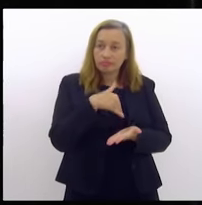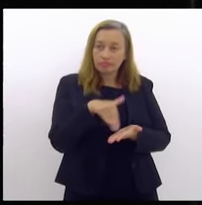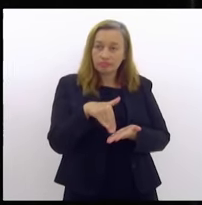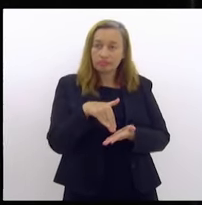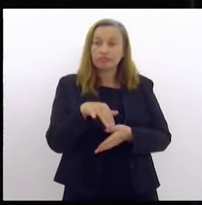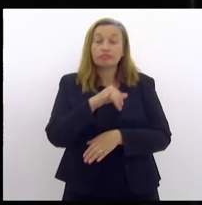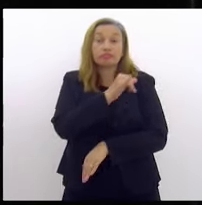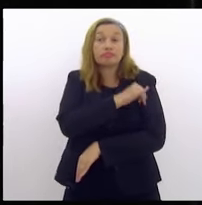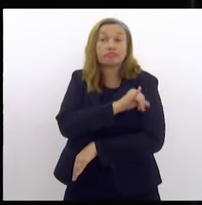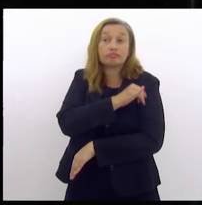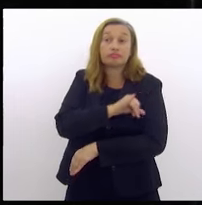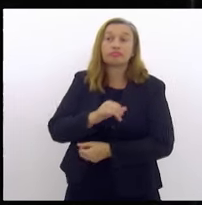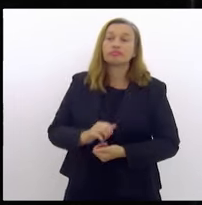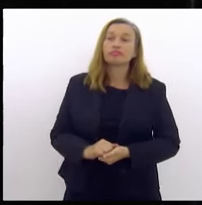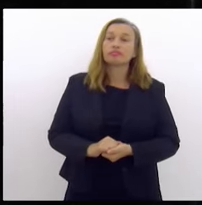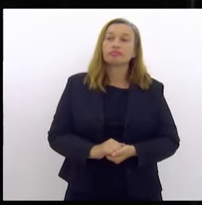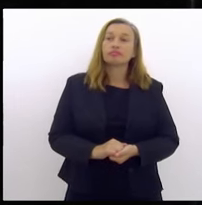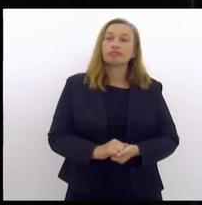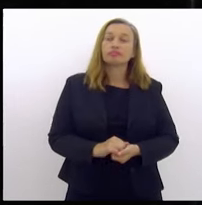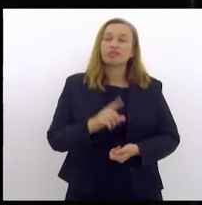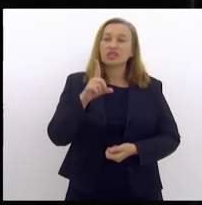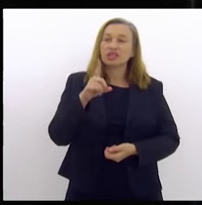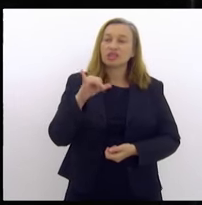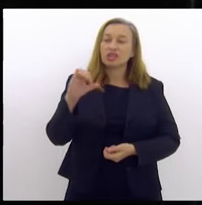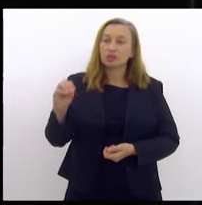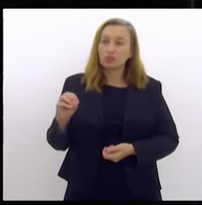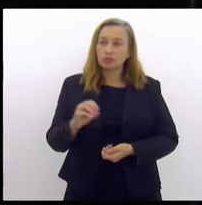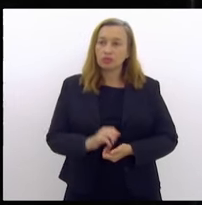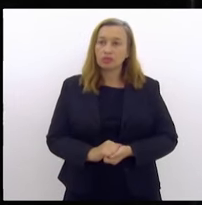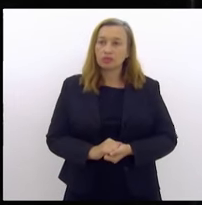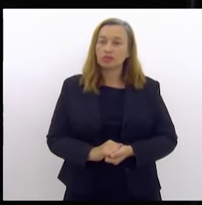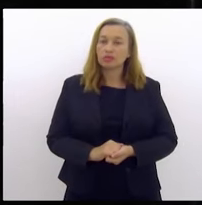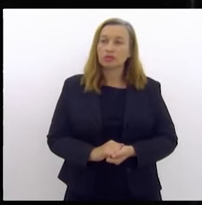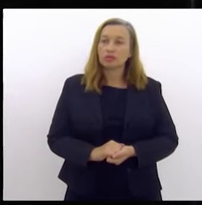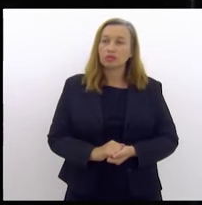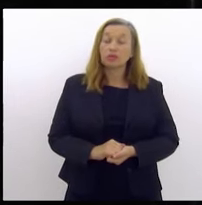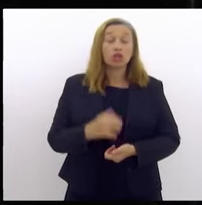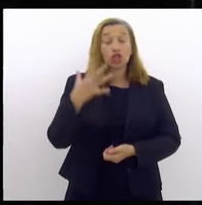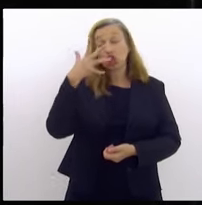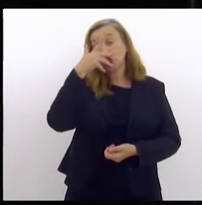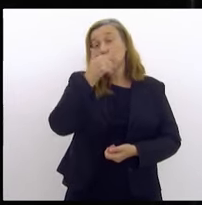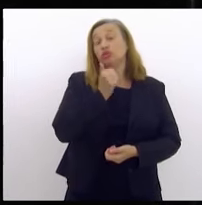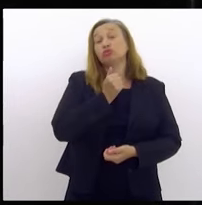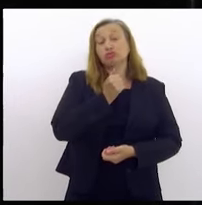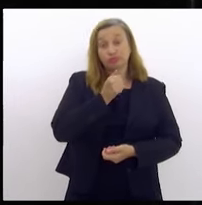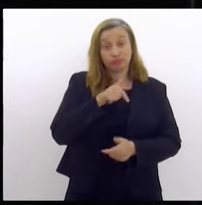Rio de Janeiro, o secretário Diego Zeidan. Ele tem feito um lindo